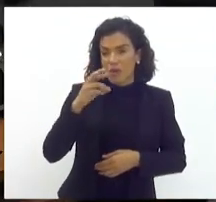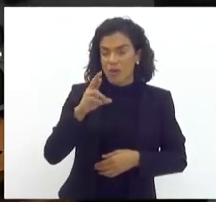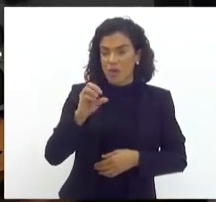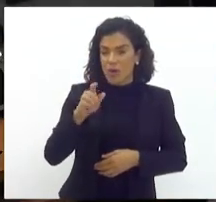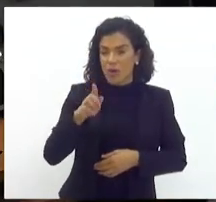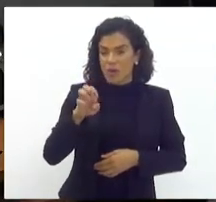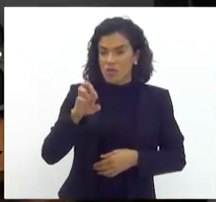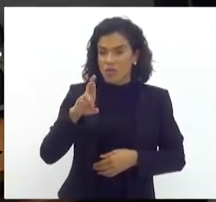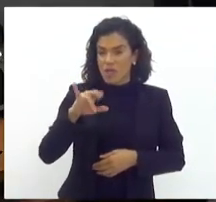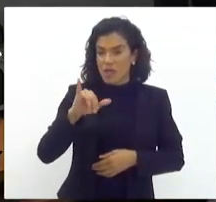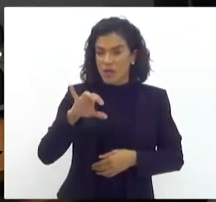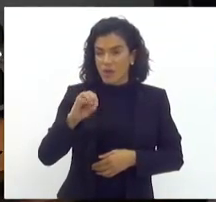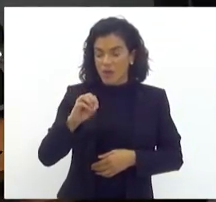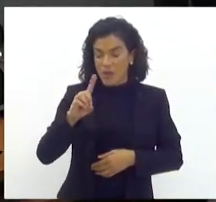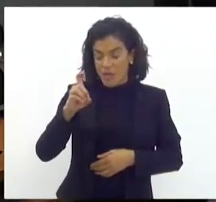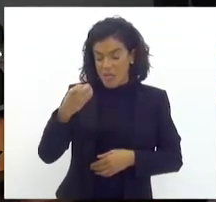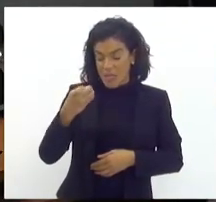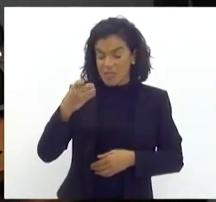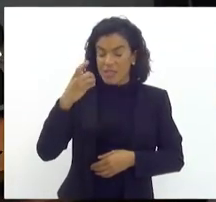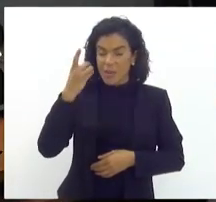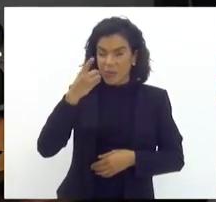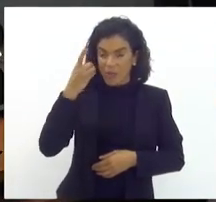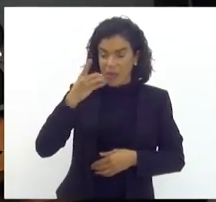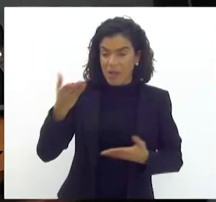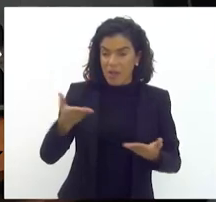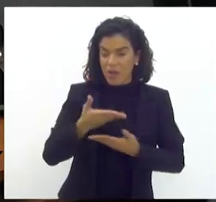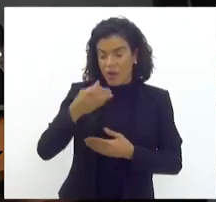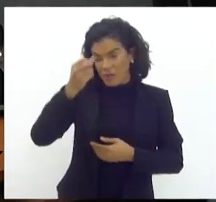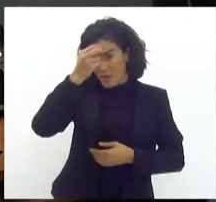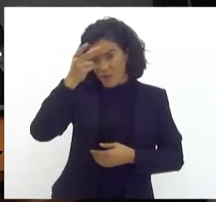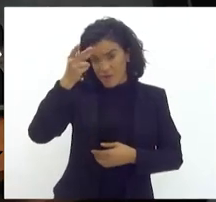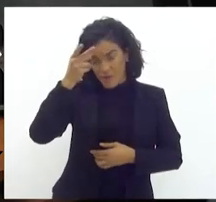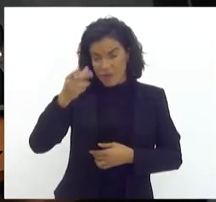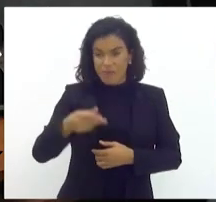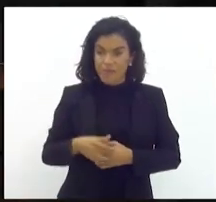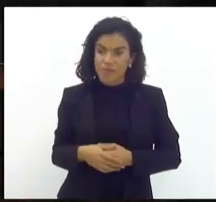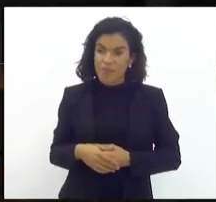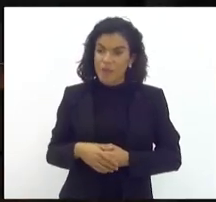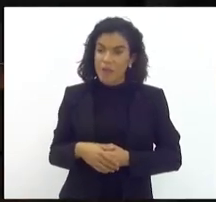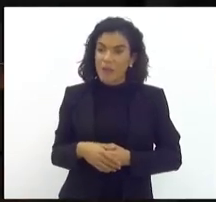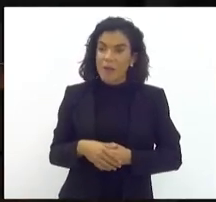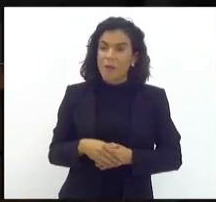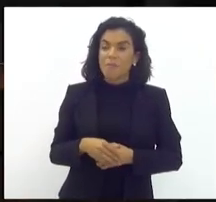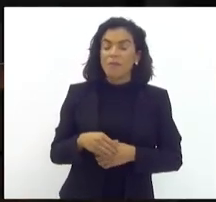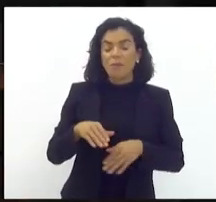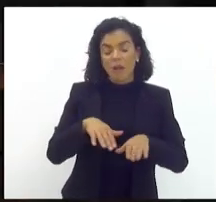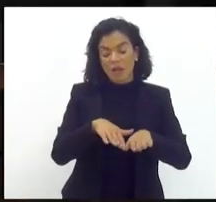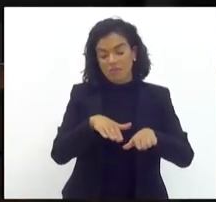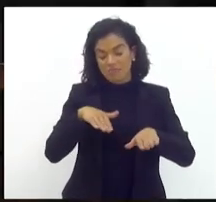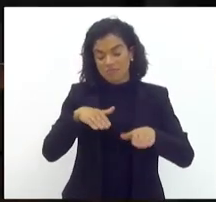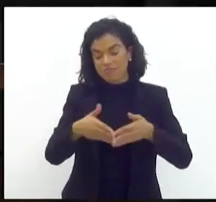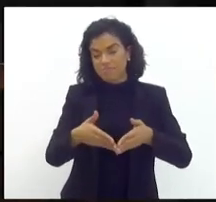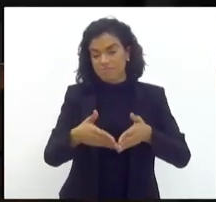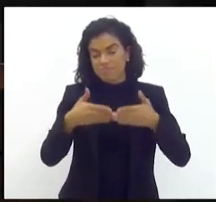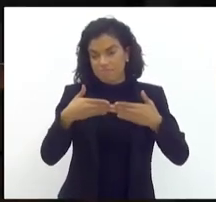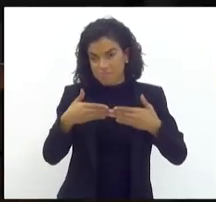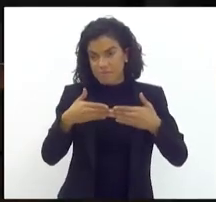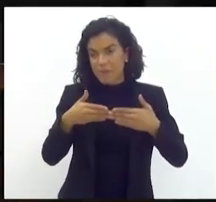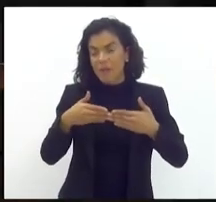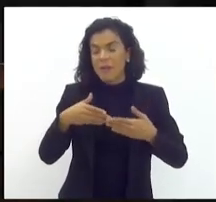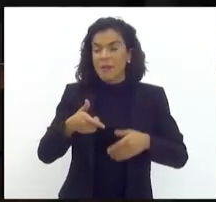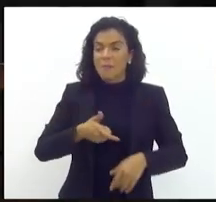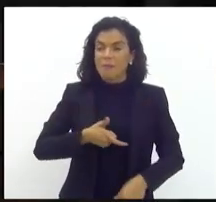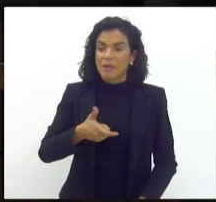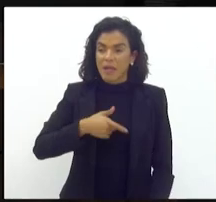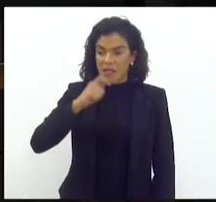votos da bancada do PSOL pela abstenção da medalha